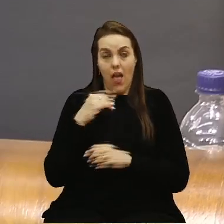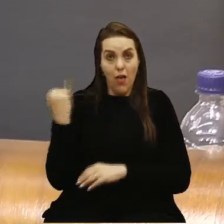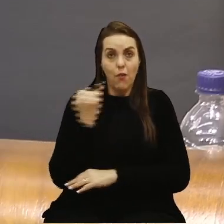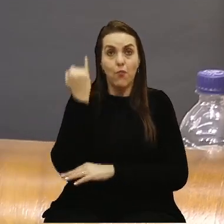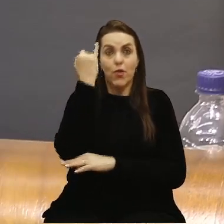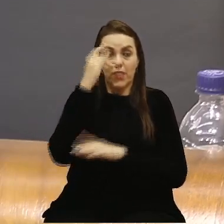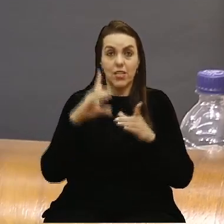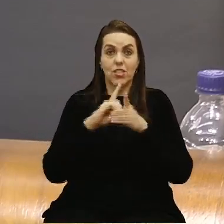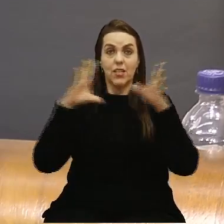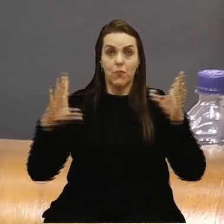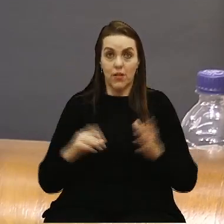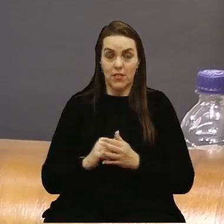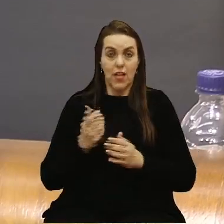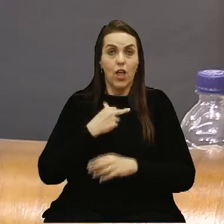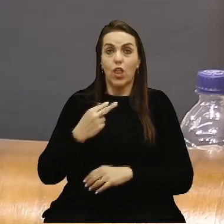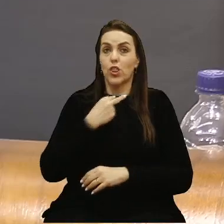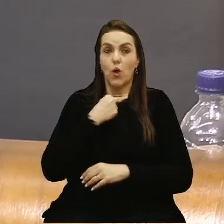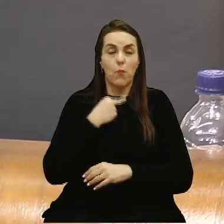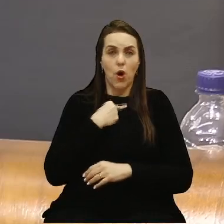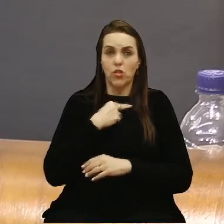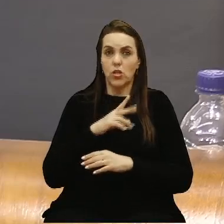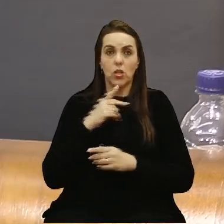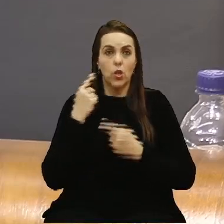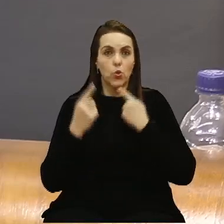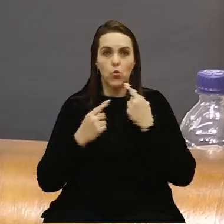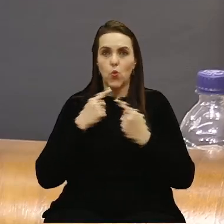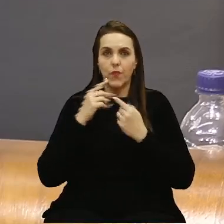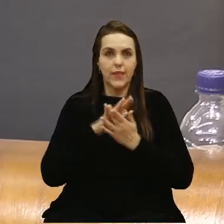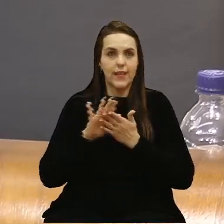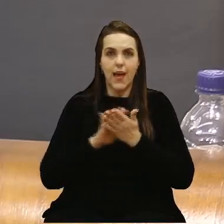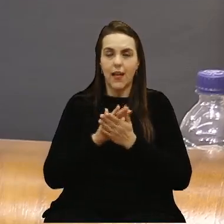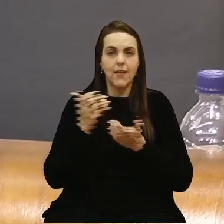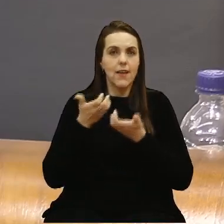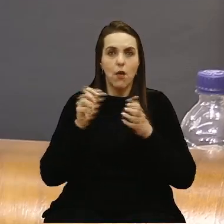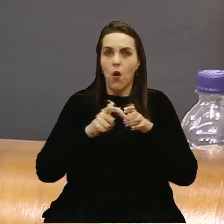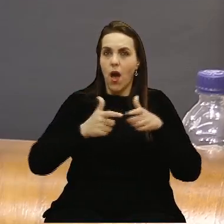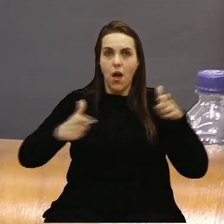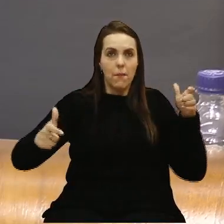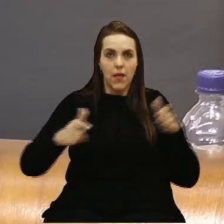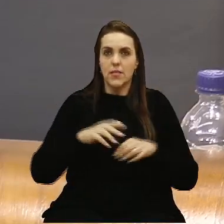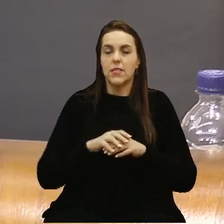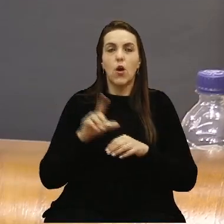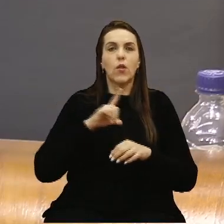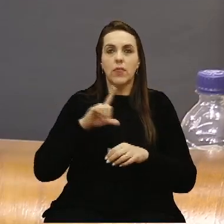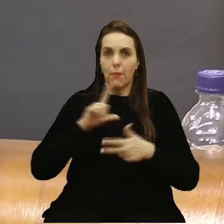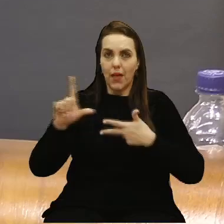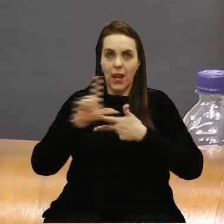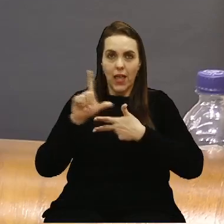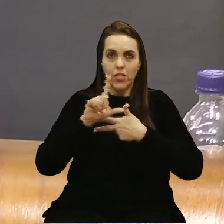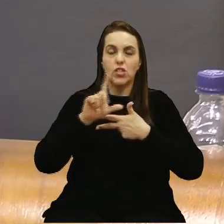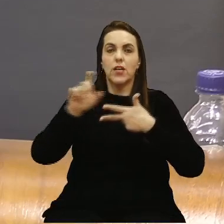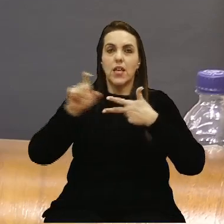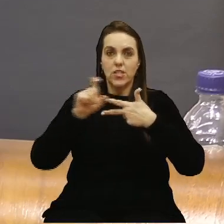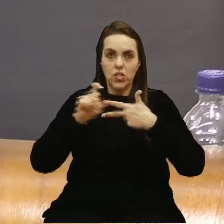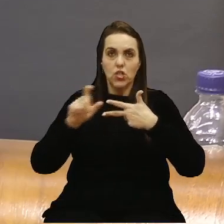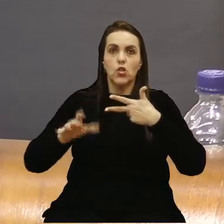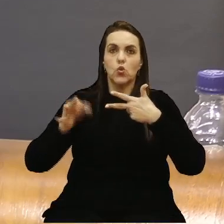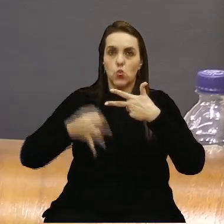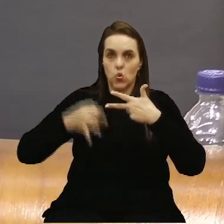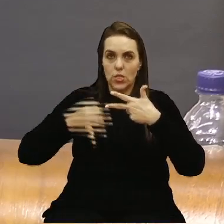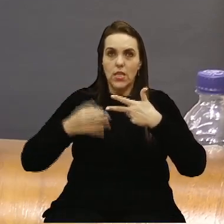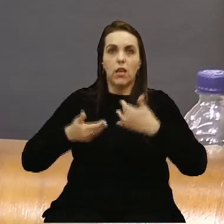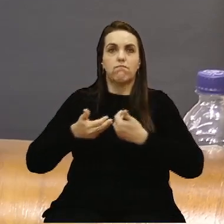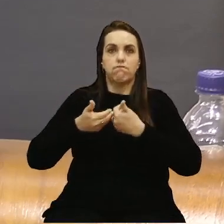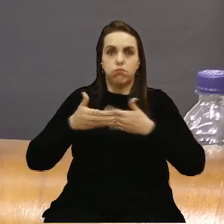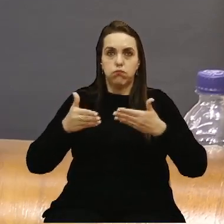nossa democracia. Então, não podemos titubear. Queremos a ampliação dos espaços, a ampliação do legislativo, do executivo, do judiciário,